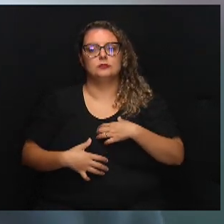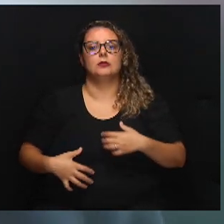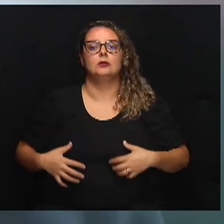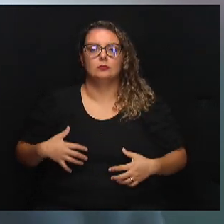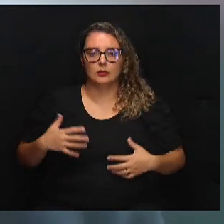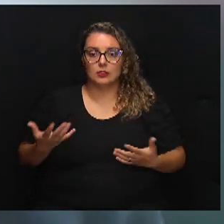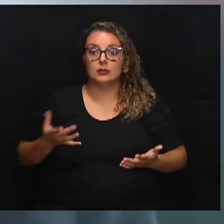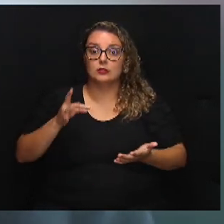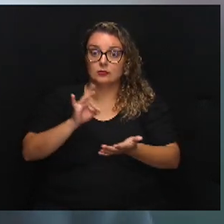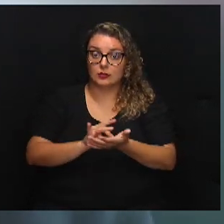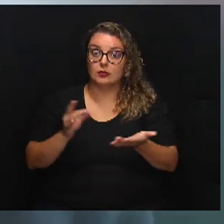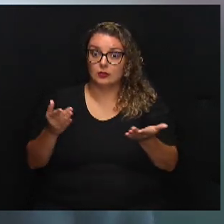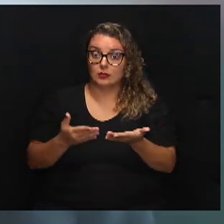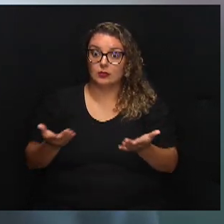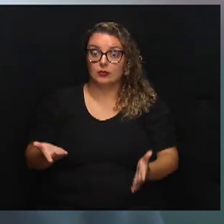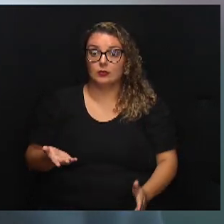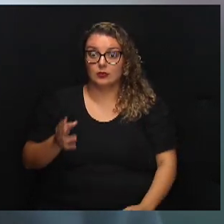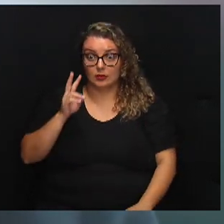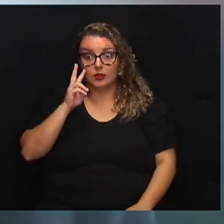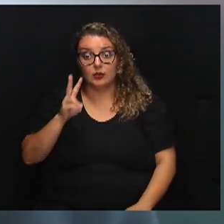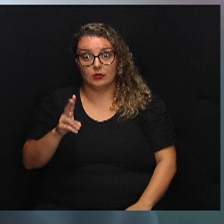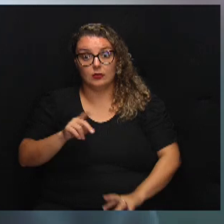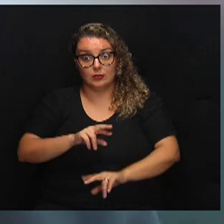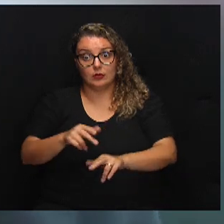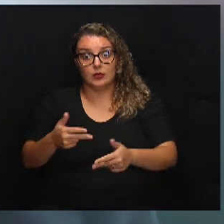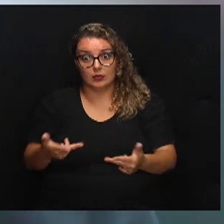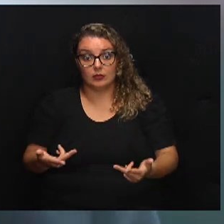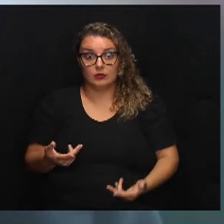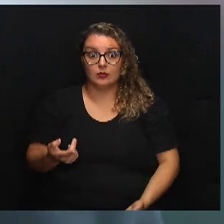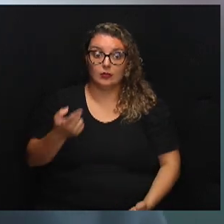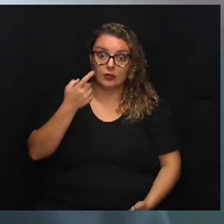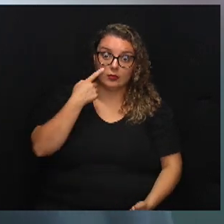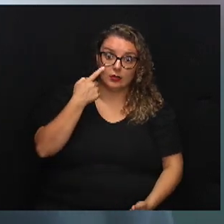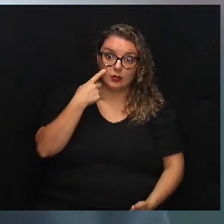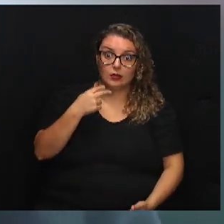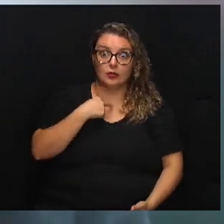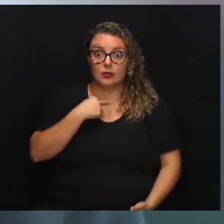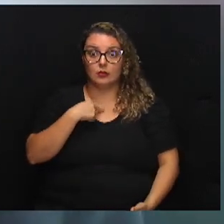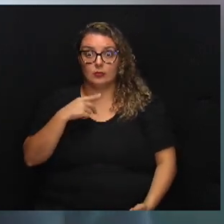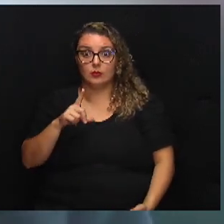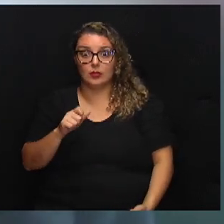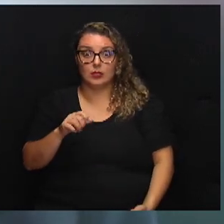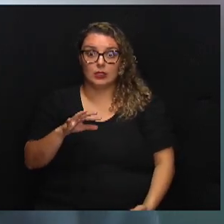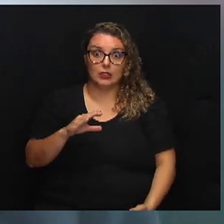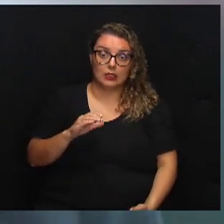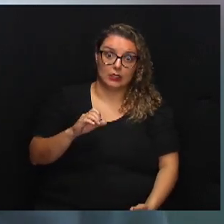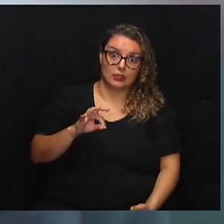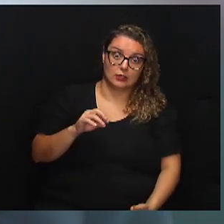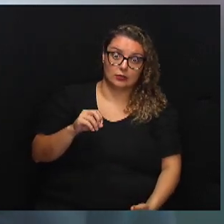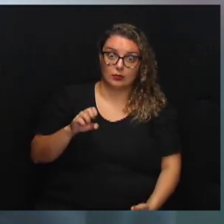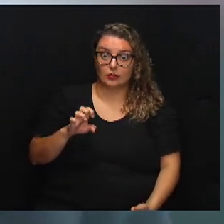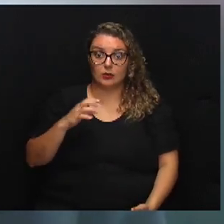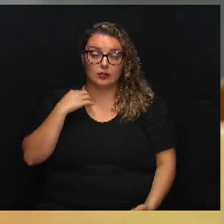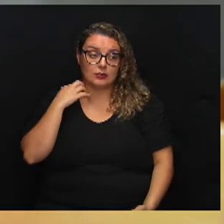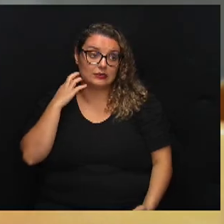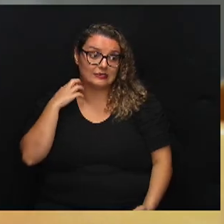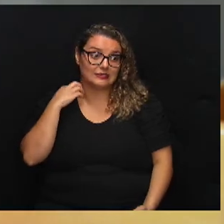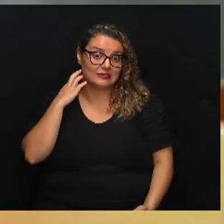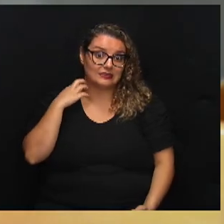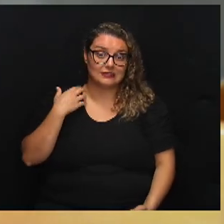na verdade, hoje a gente vê muita coisa também, olha, não deve dar lactose, questão